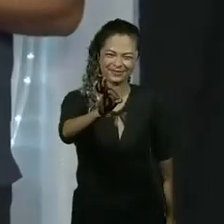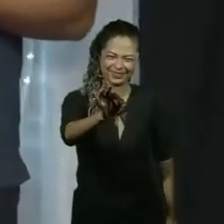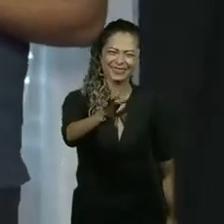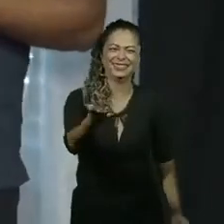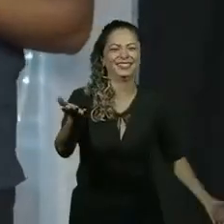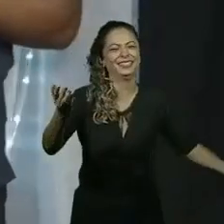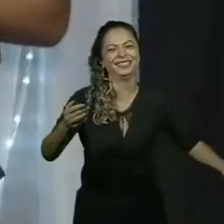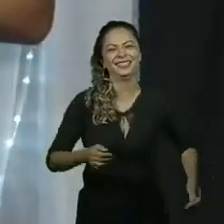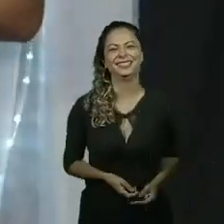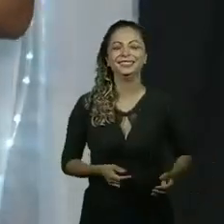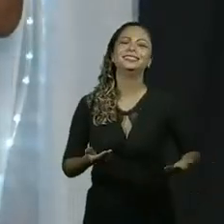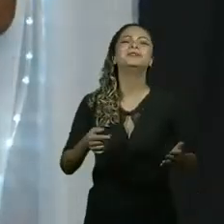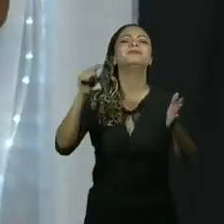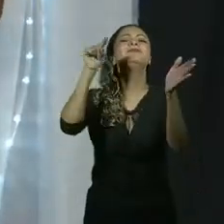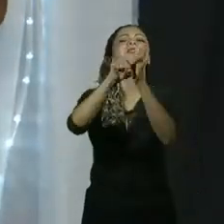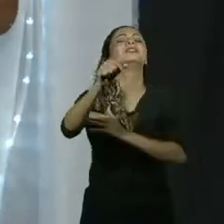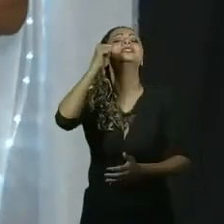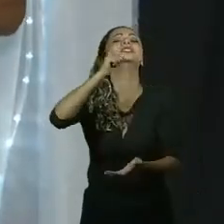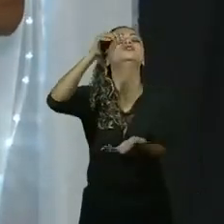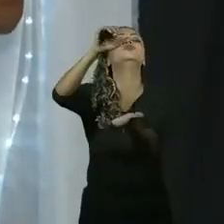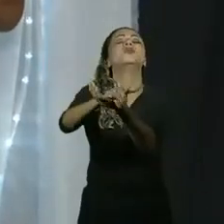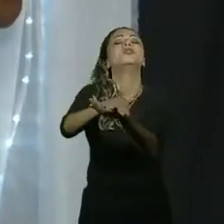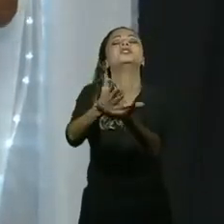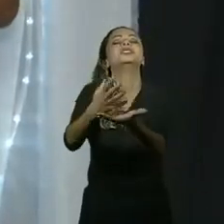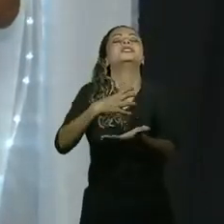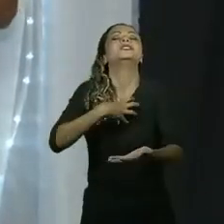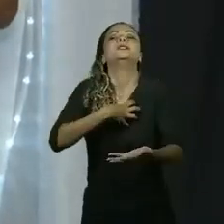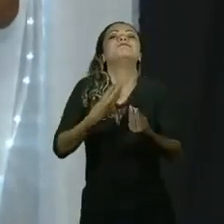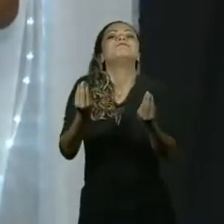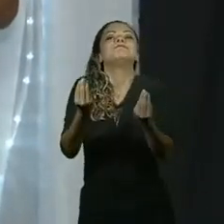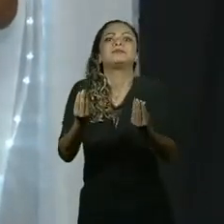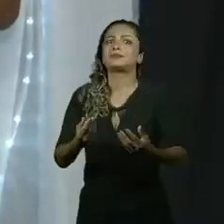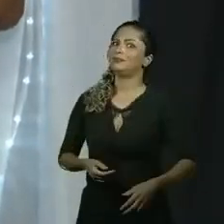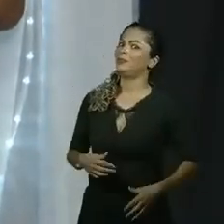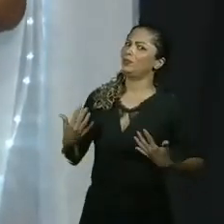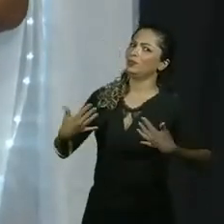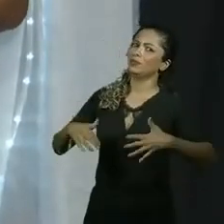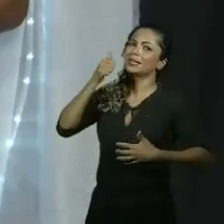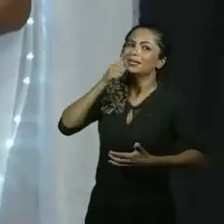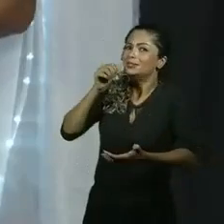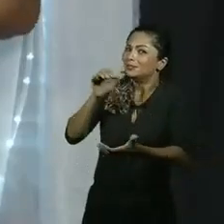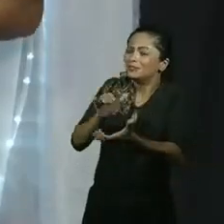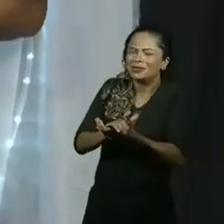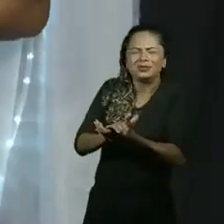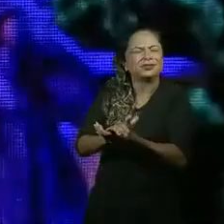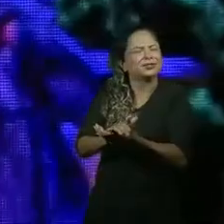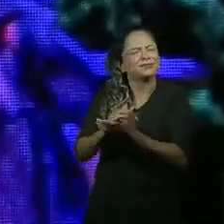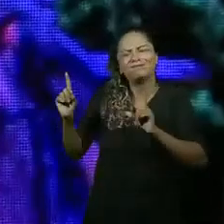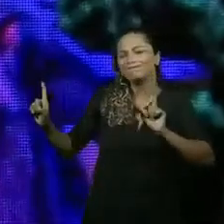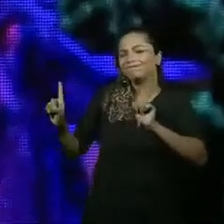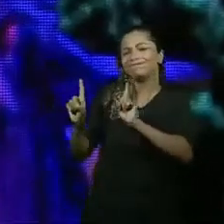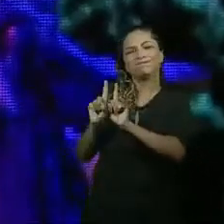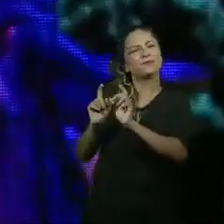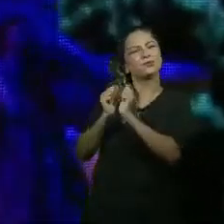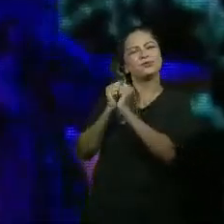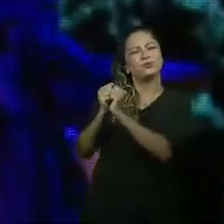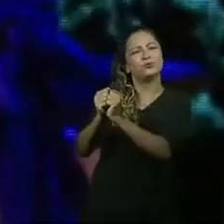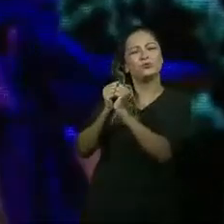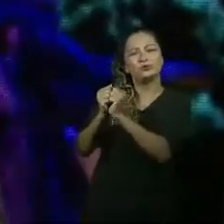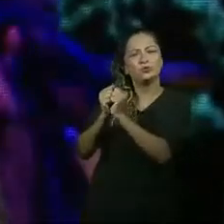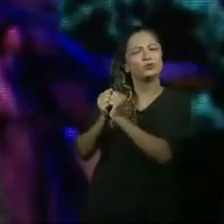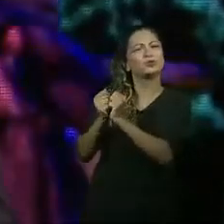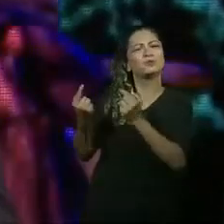importância, diz aí para mim, dessa mulher aí na sua vida? Andressa é mulher da minha vida. É minha parceirona, minha companheira,